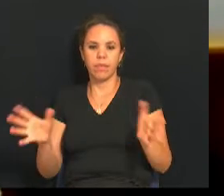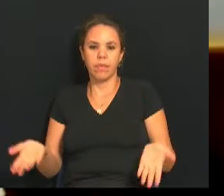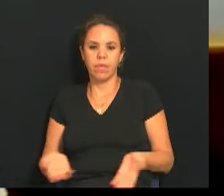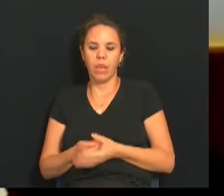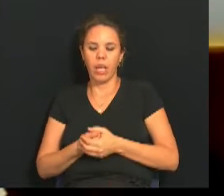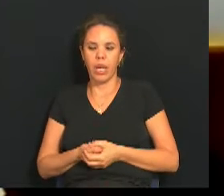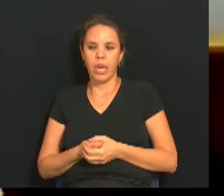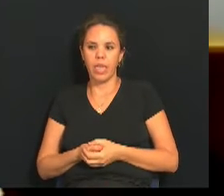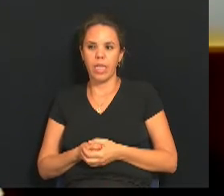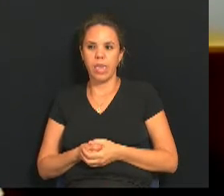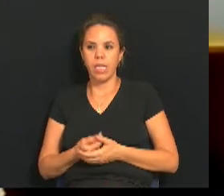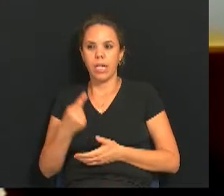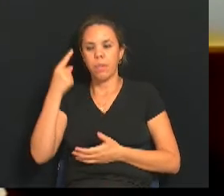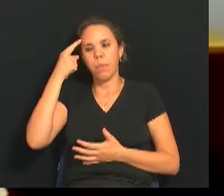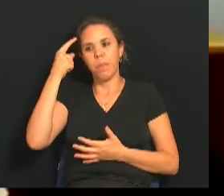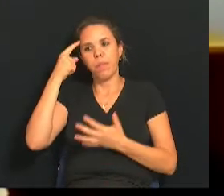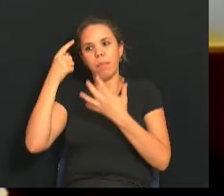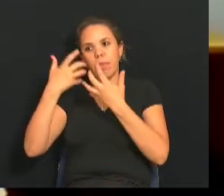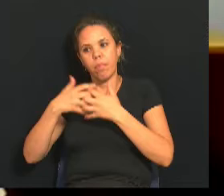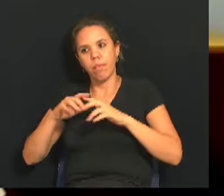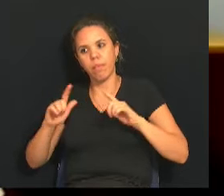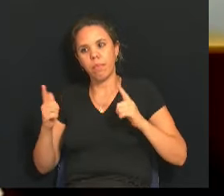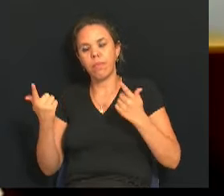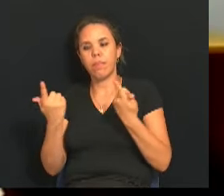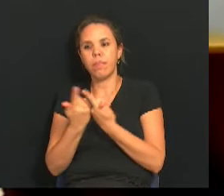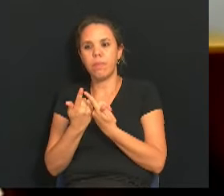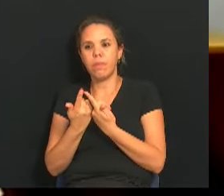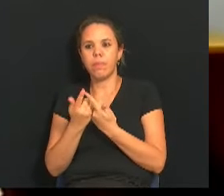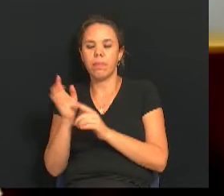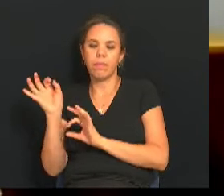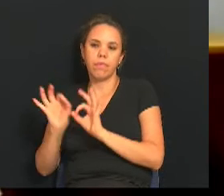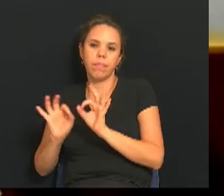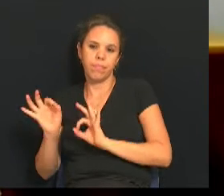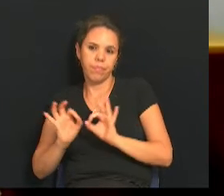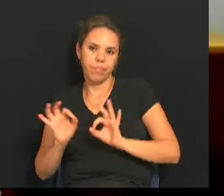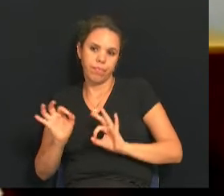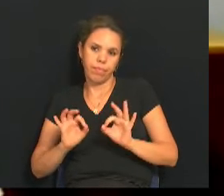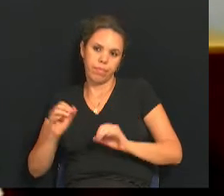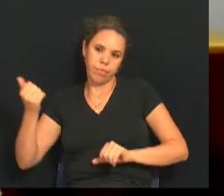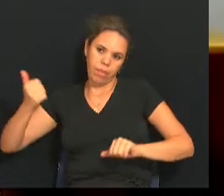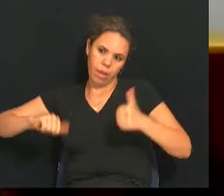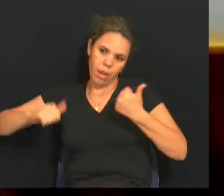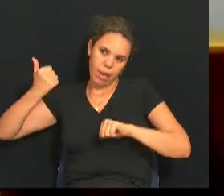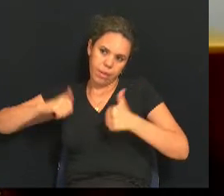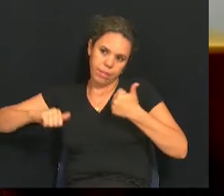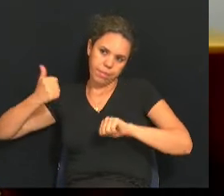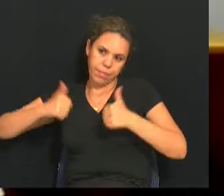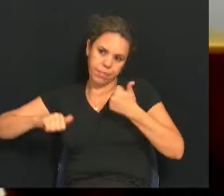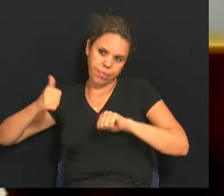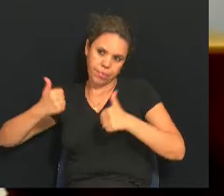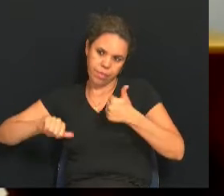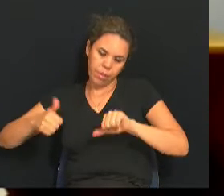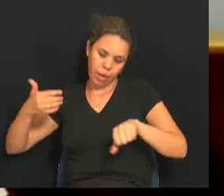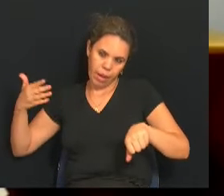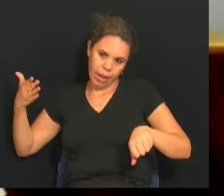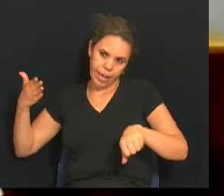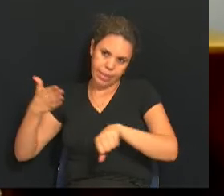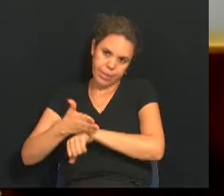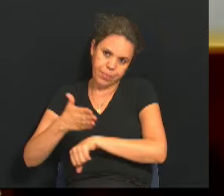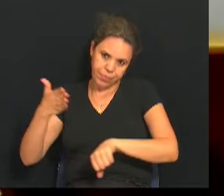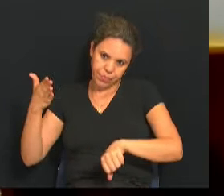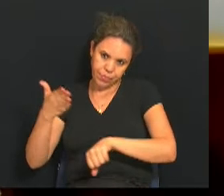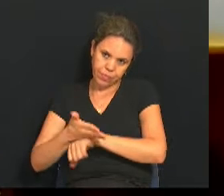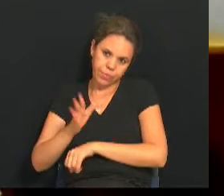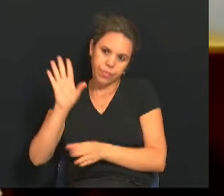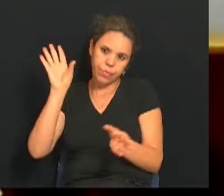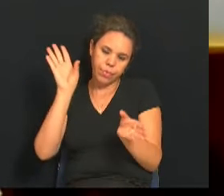Então, aí eu estou pensando gestão democrática como a elaboração, execução e avaliação participativa na